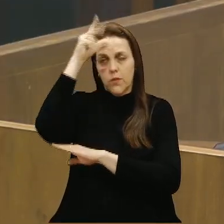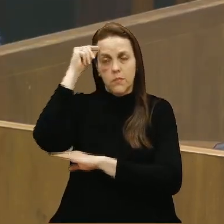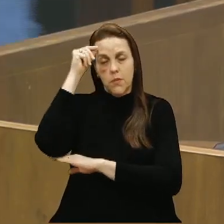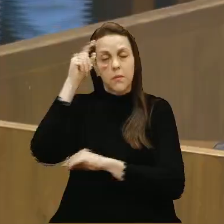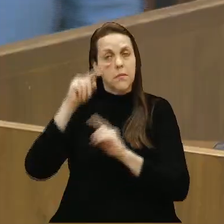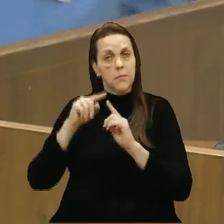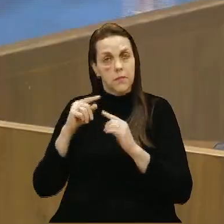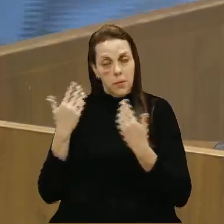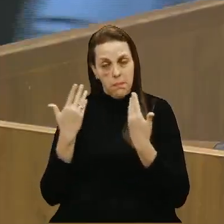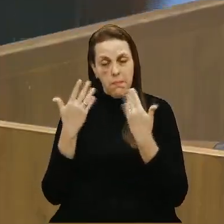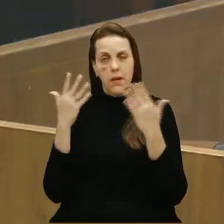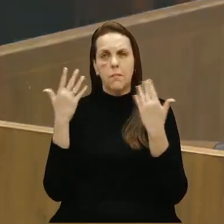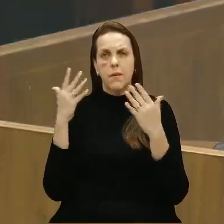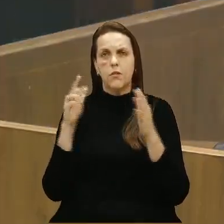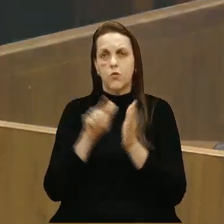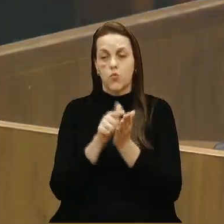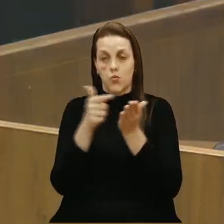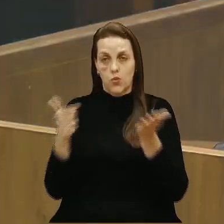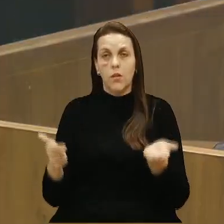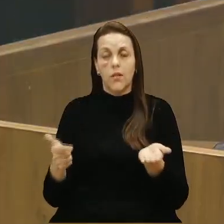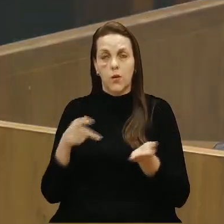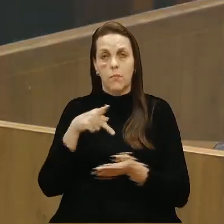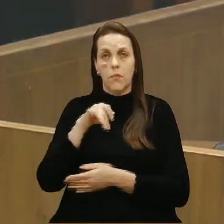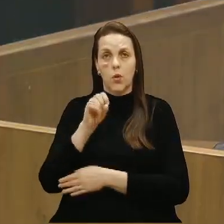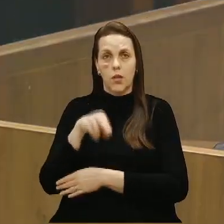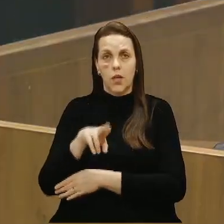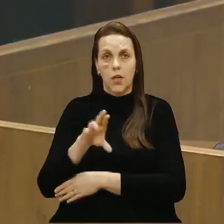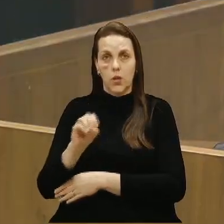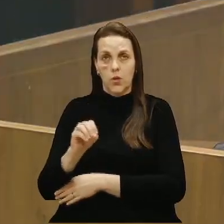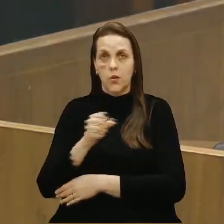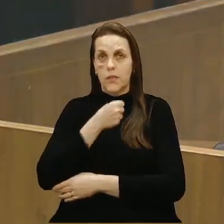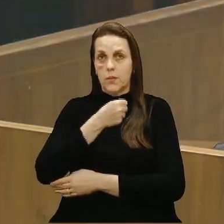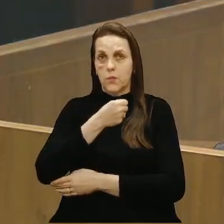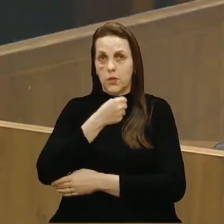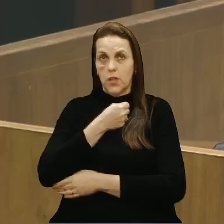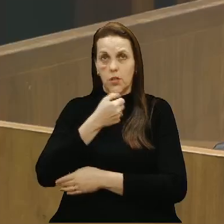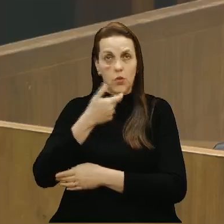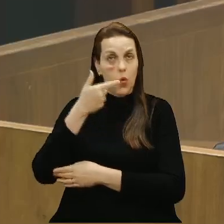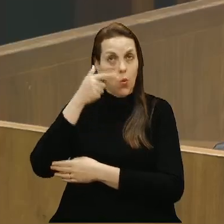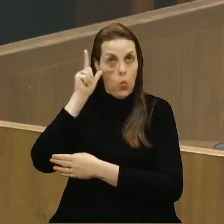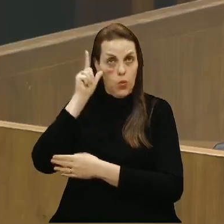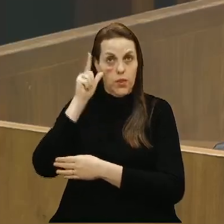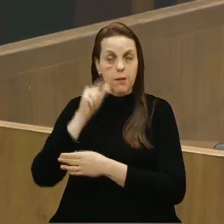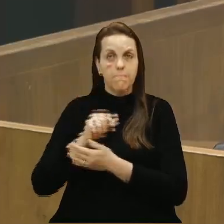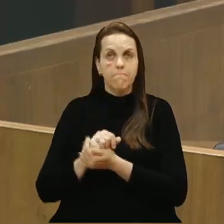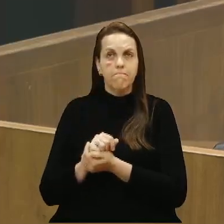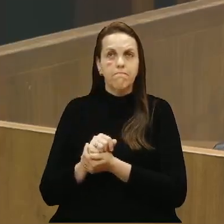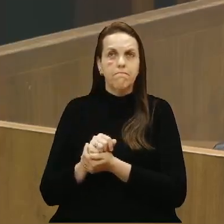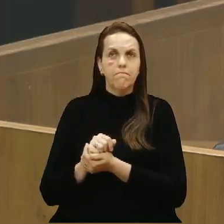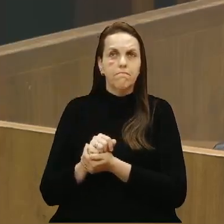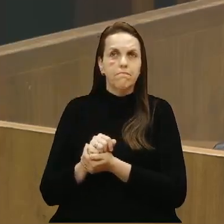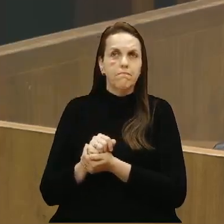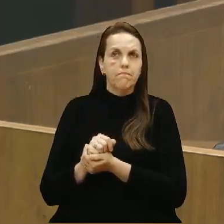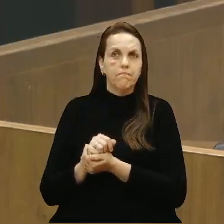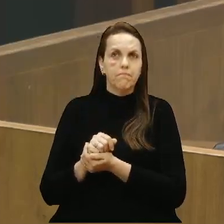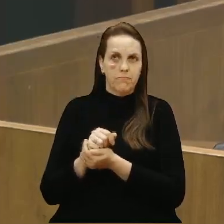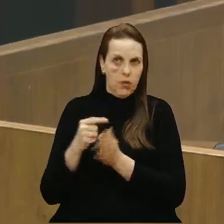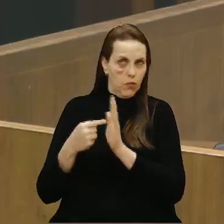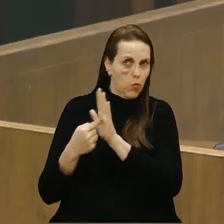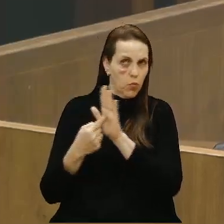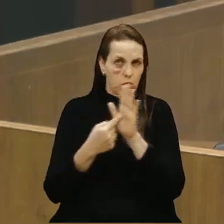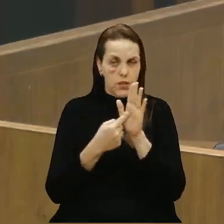eu queria parabenizar o Jornal Pioneiro na matéria que foi feita no dia de ontem, vou mostrar aqui para que o pessoal de casa